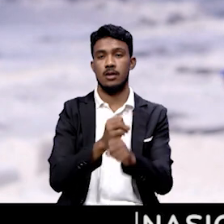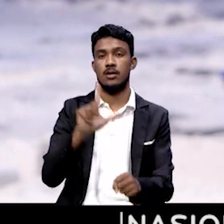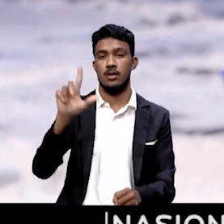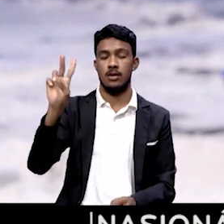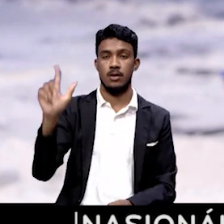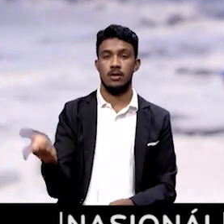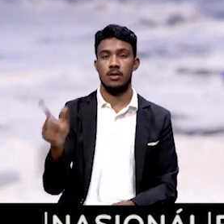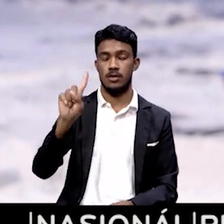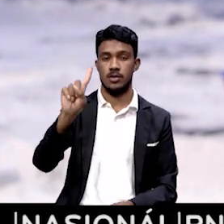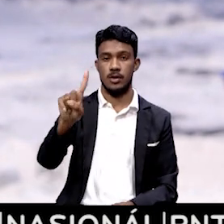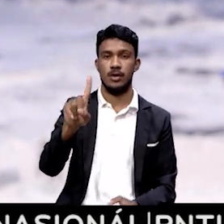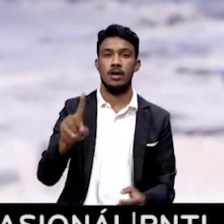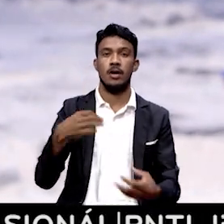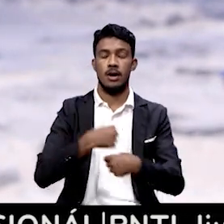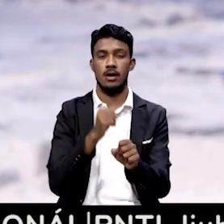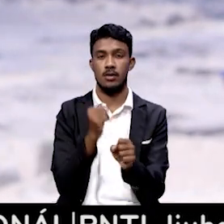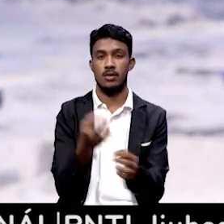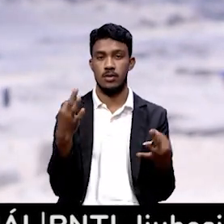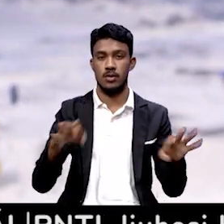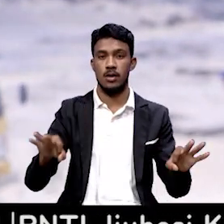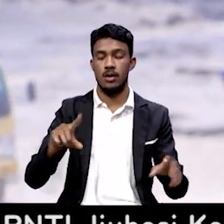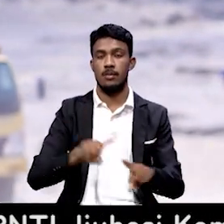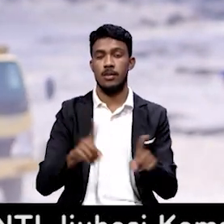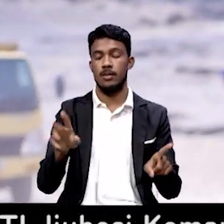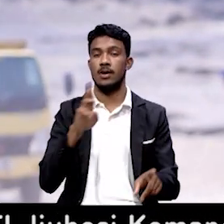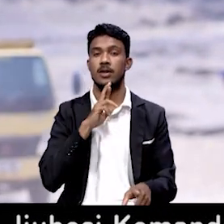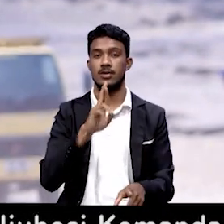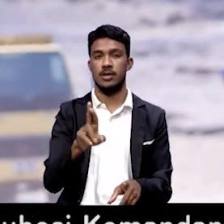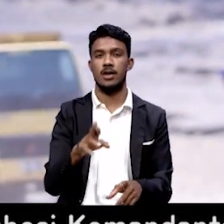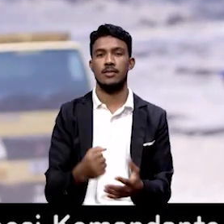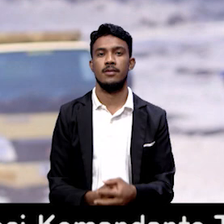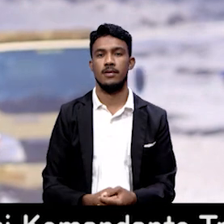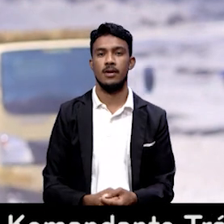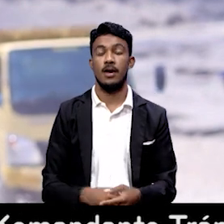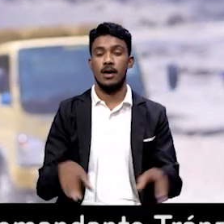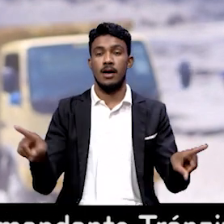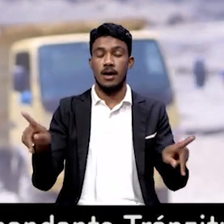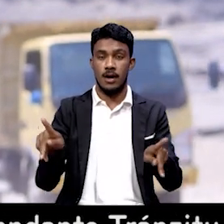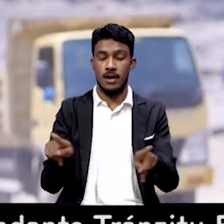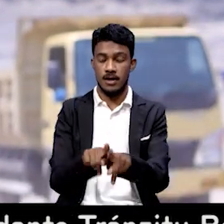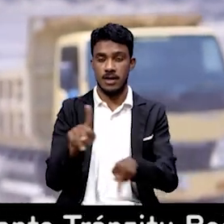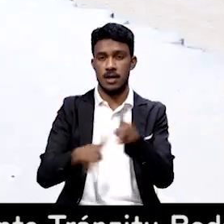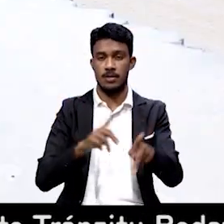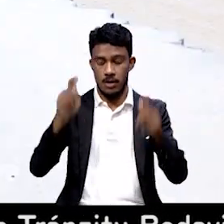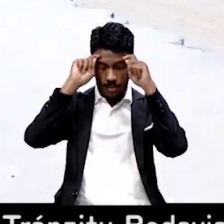na execução, na Laona. Mas bem, não é resultado? No resto do Timor-Leste, é uma